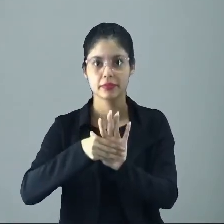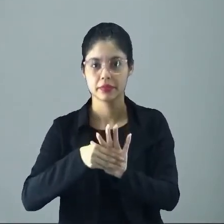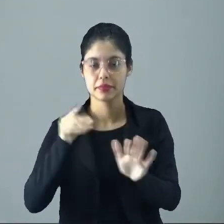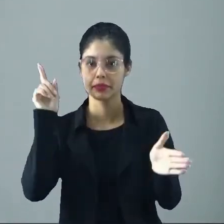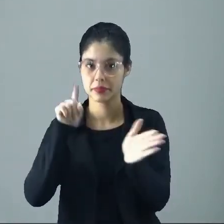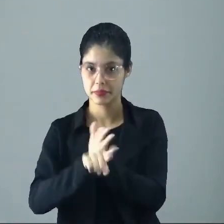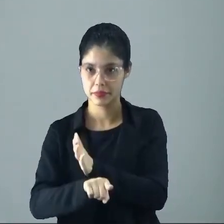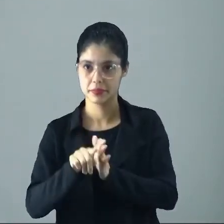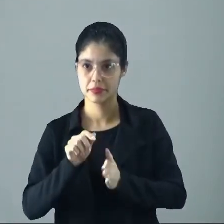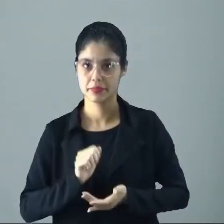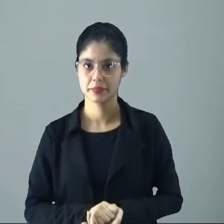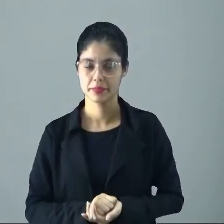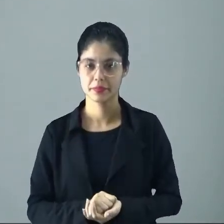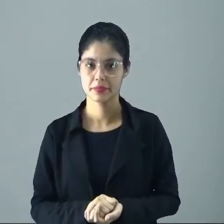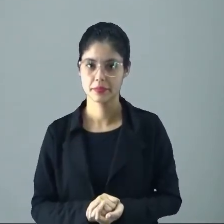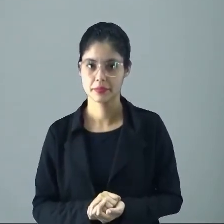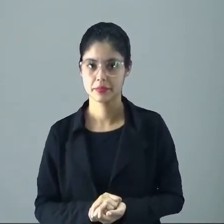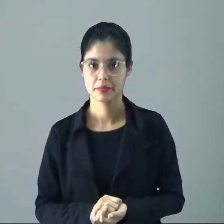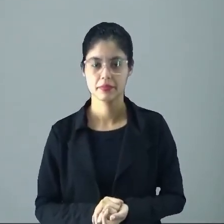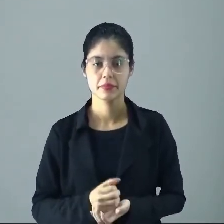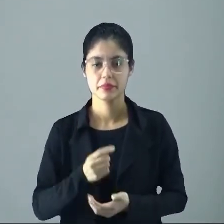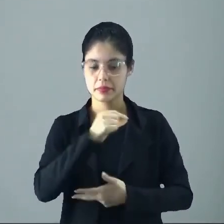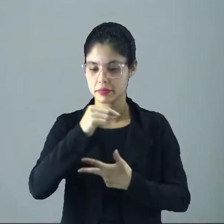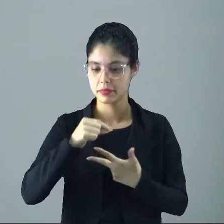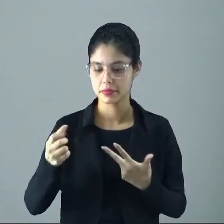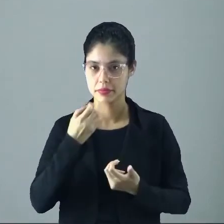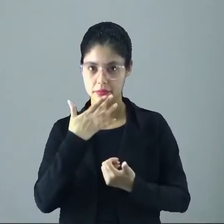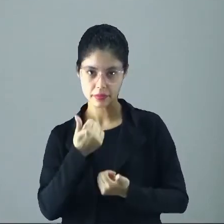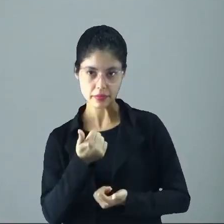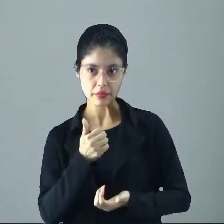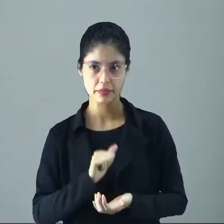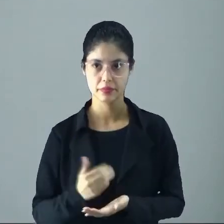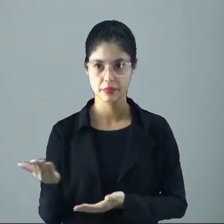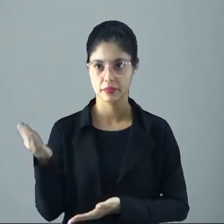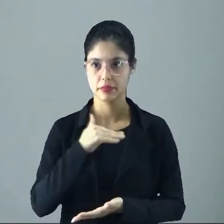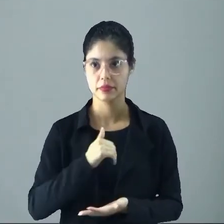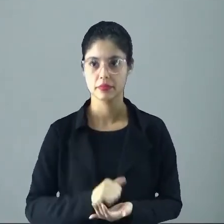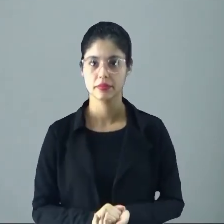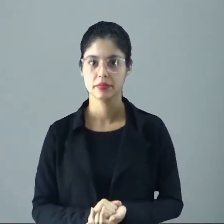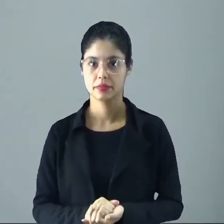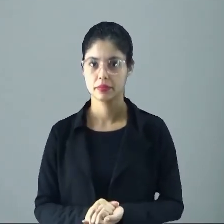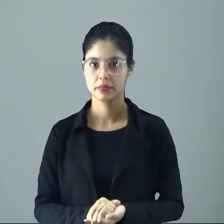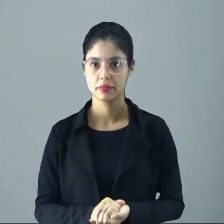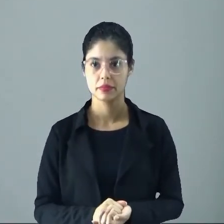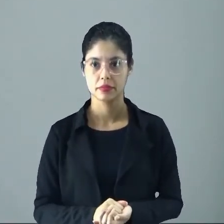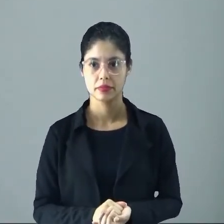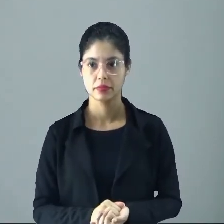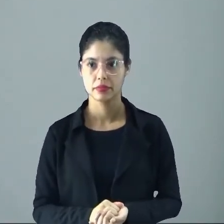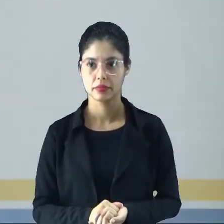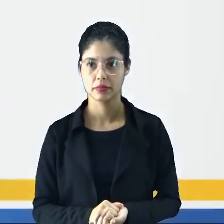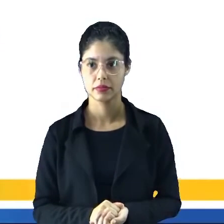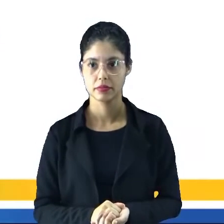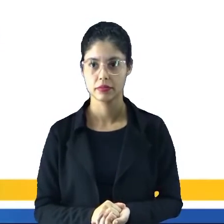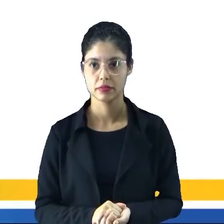uma questão do Enem, beleza? Vamos lá. Observem,